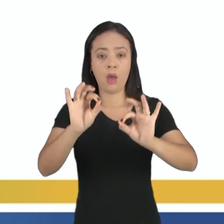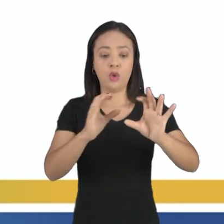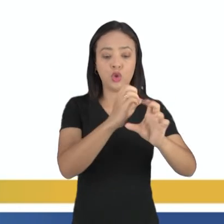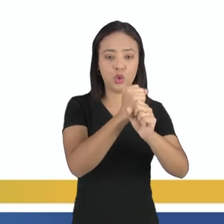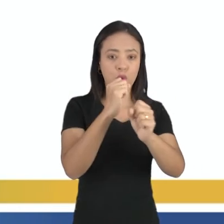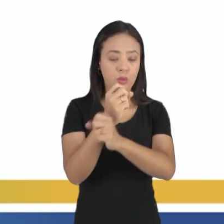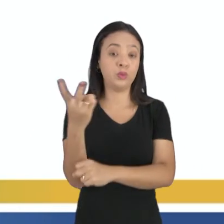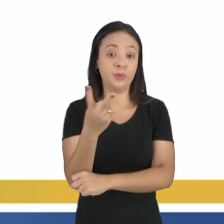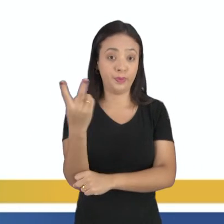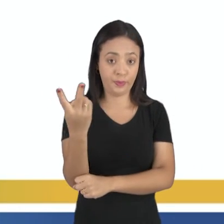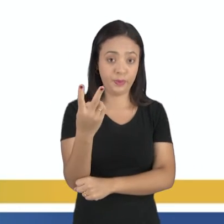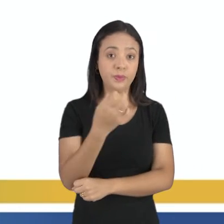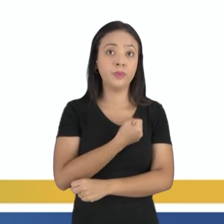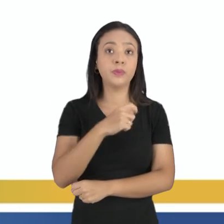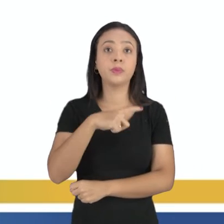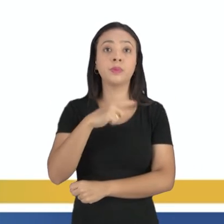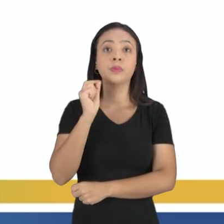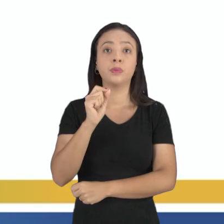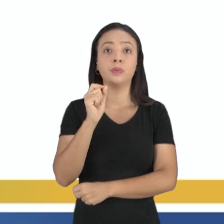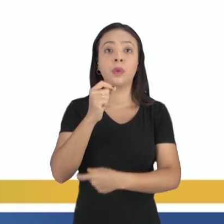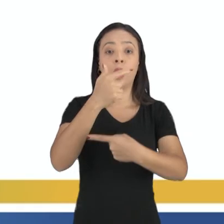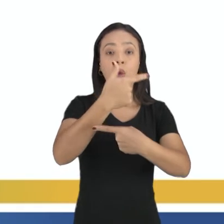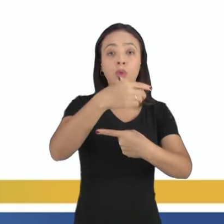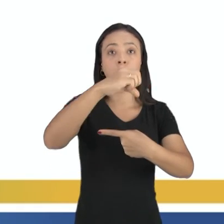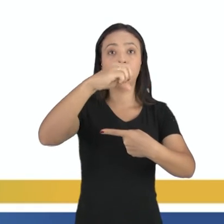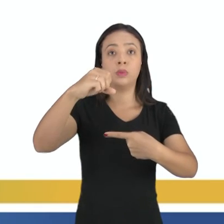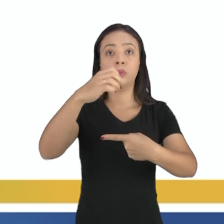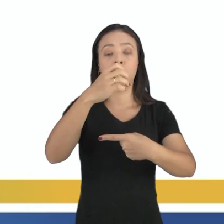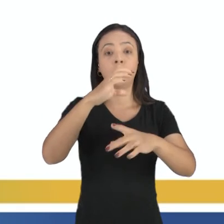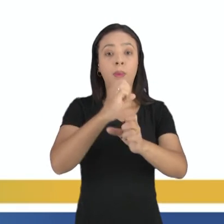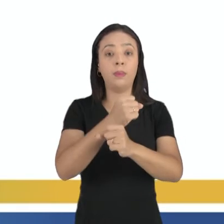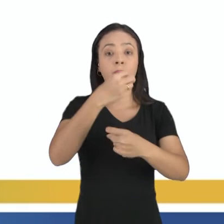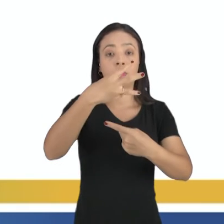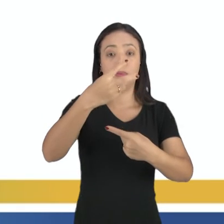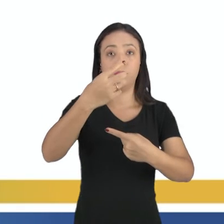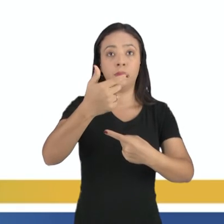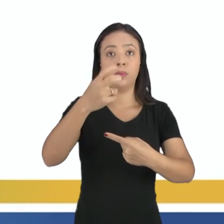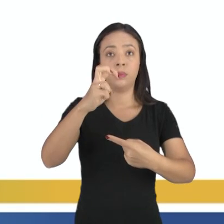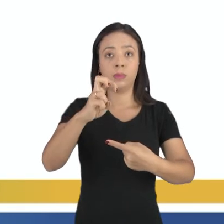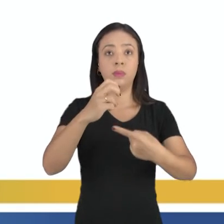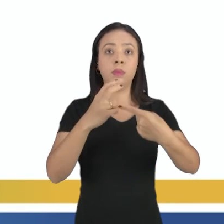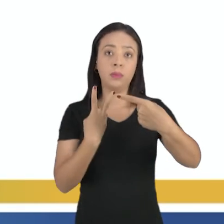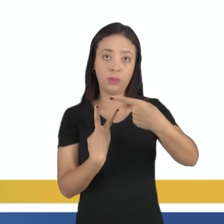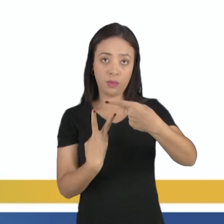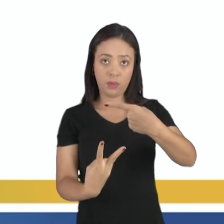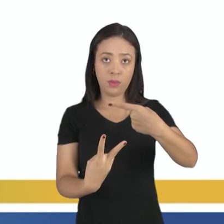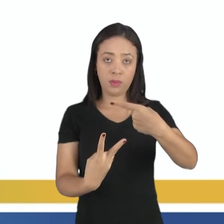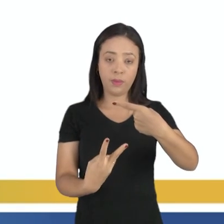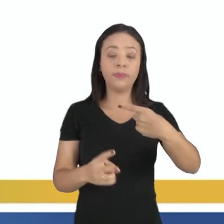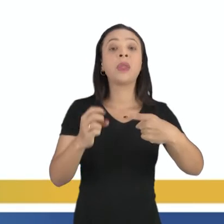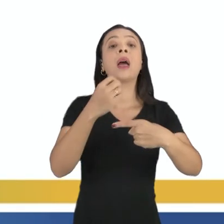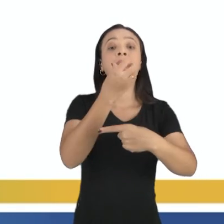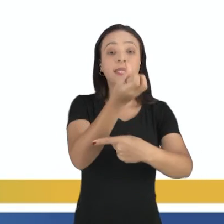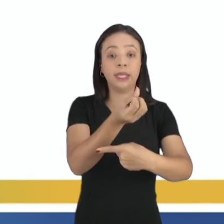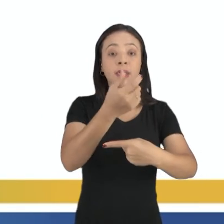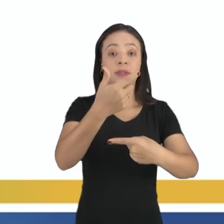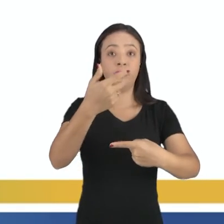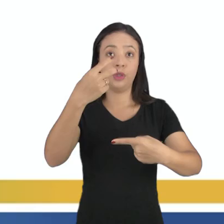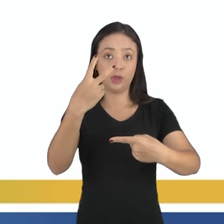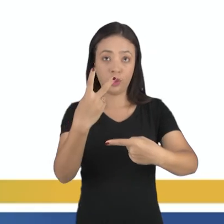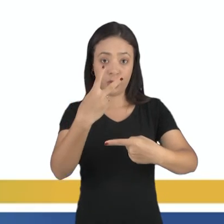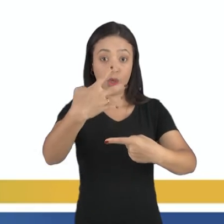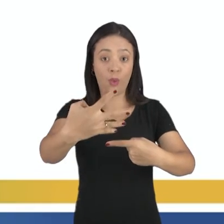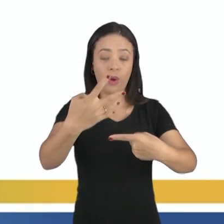somatório entre esses dois números, temos como resultado o número 624. Dividindo o número 624 para